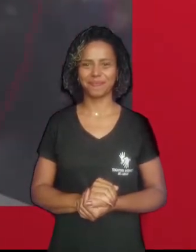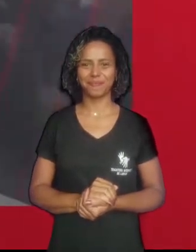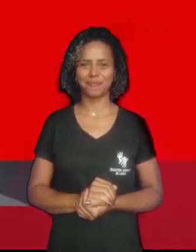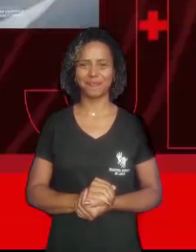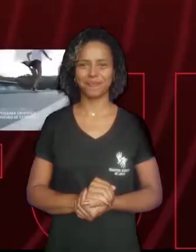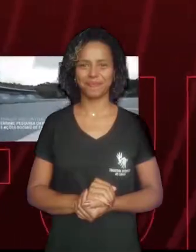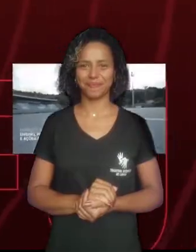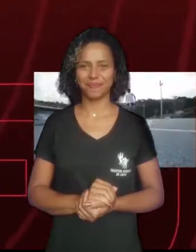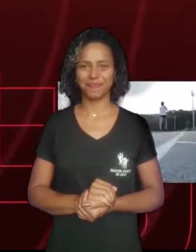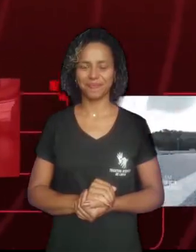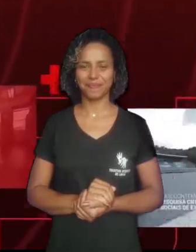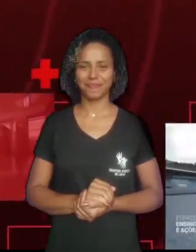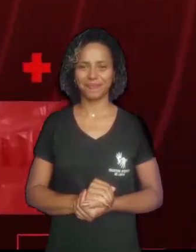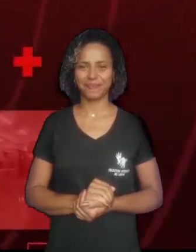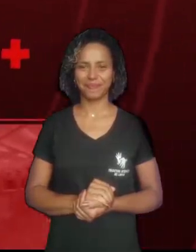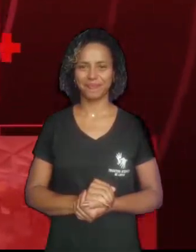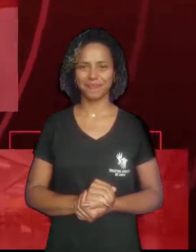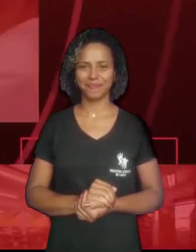nós